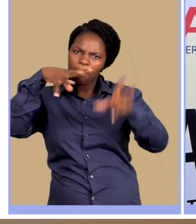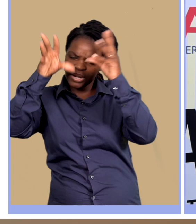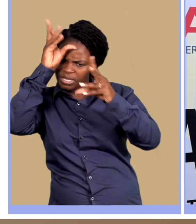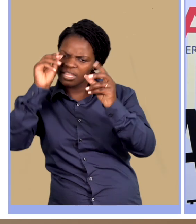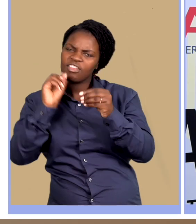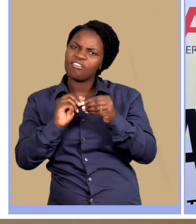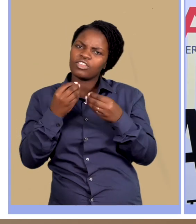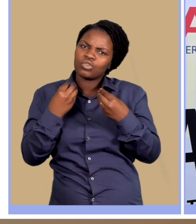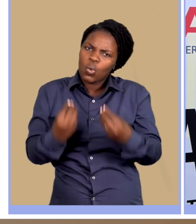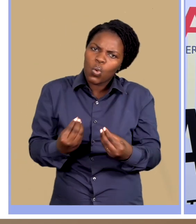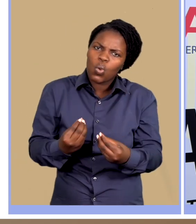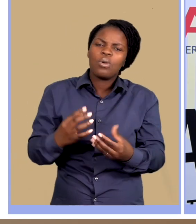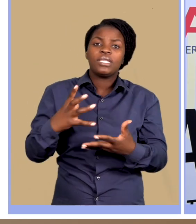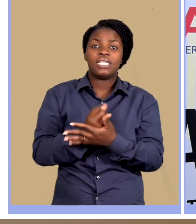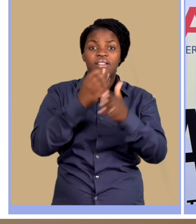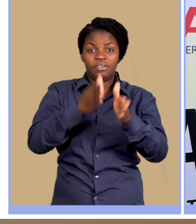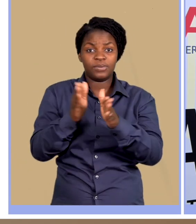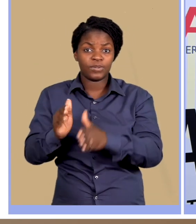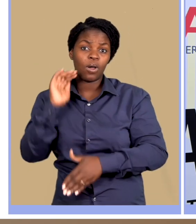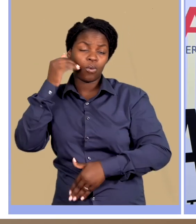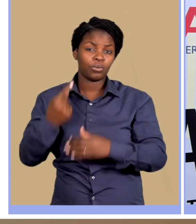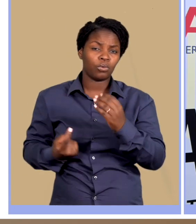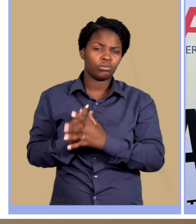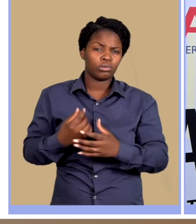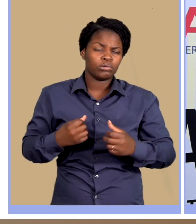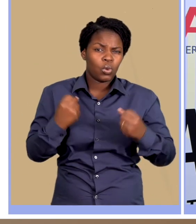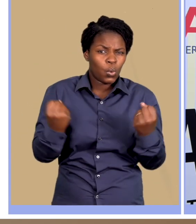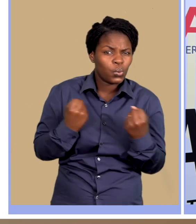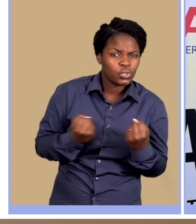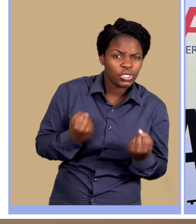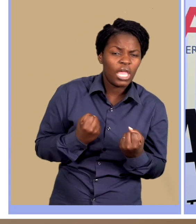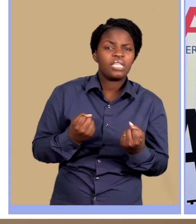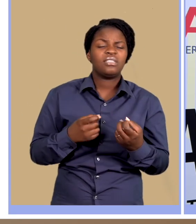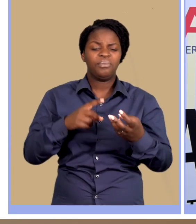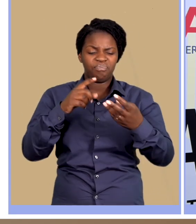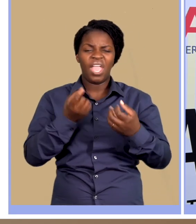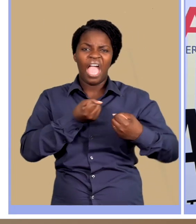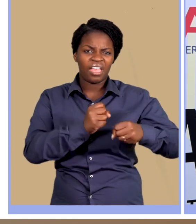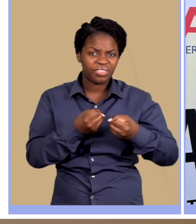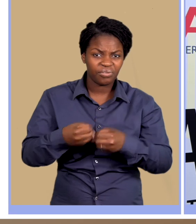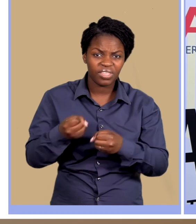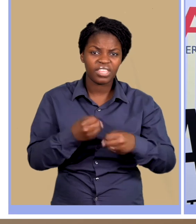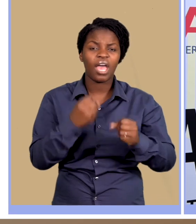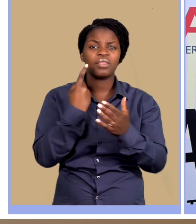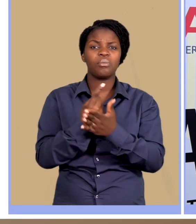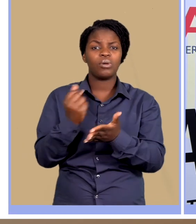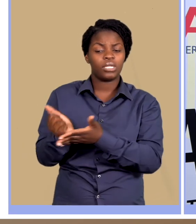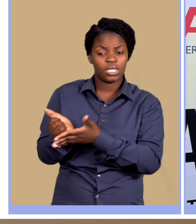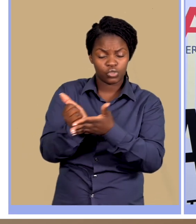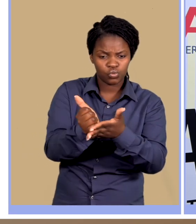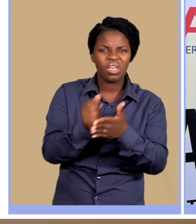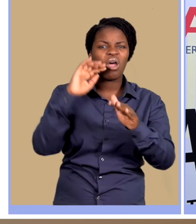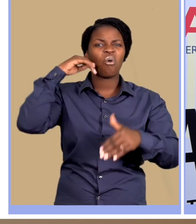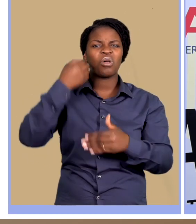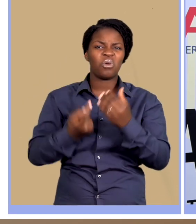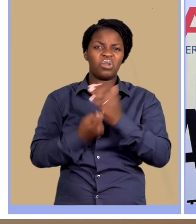é um exemplo. Está-se a discutir, por exemplo, a priorização das atividades que tendem a responder a questões da seca, é